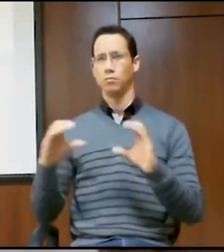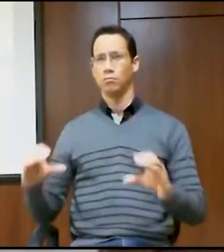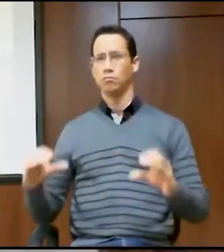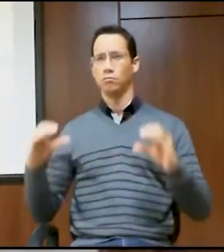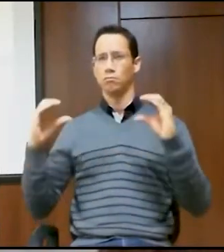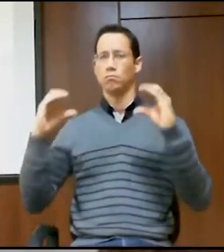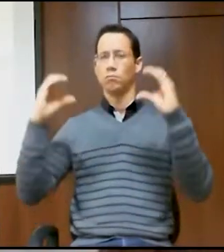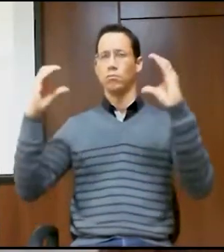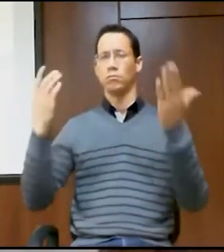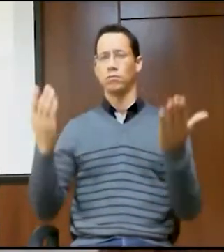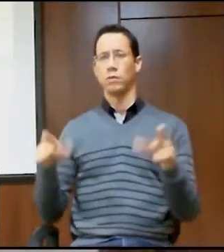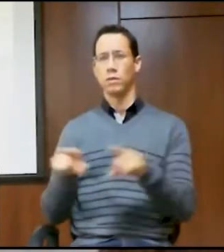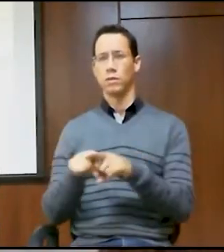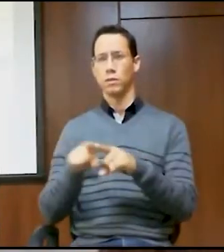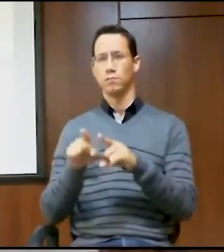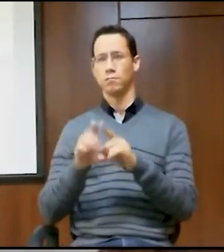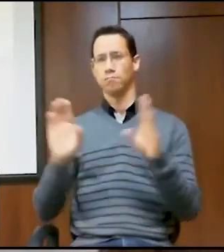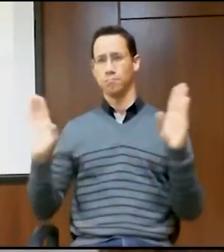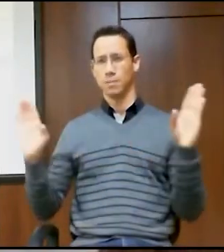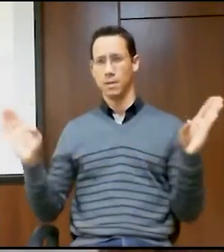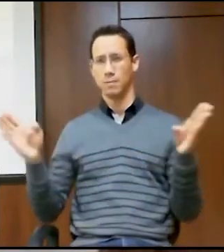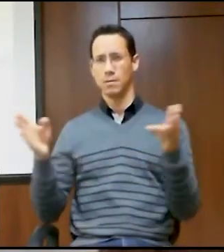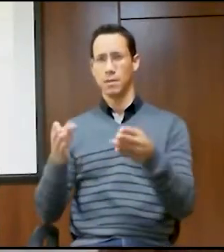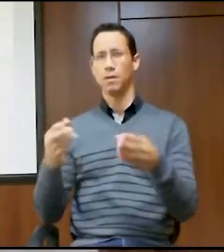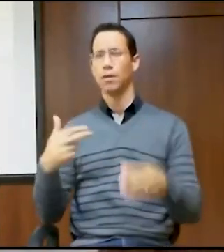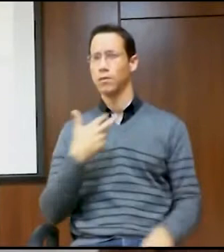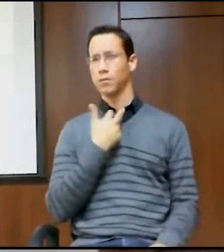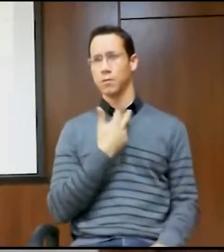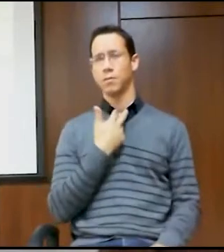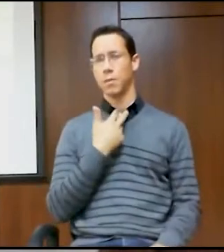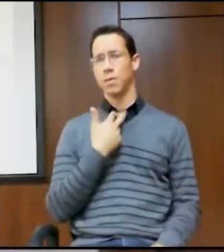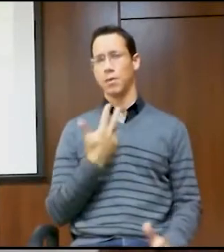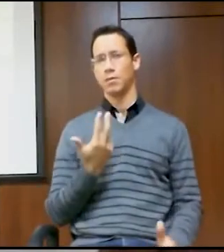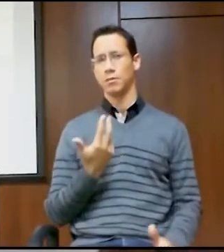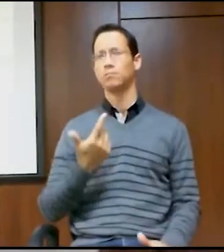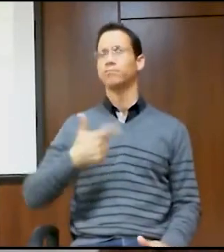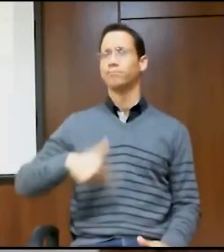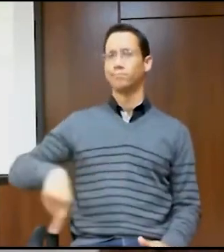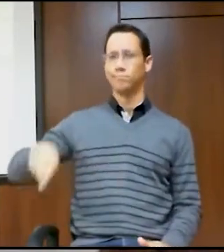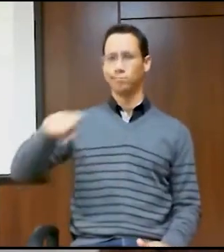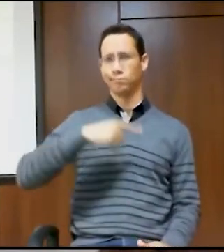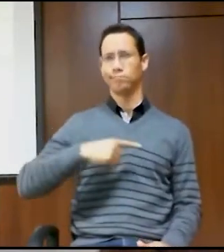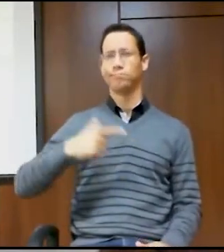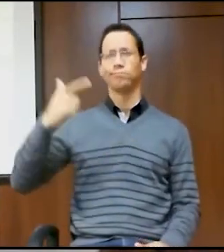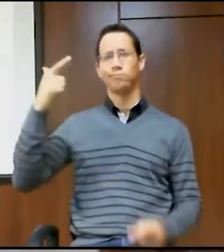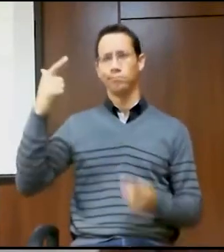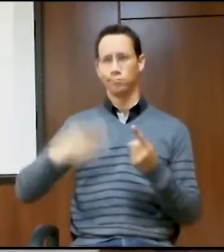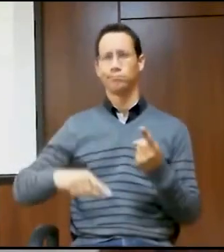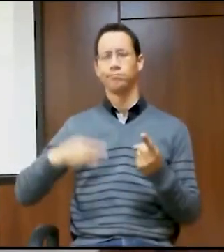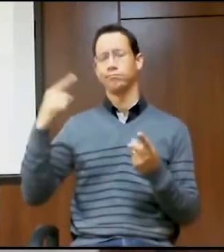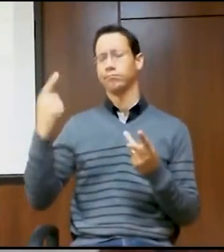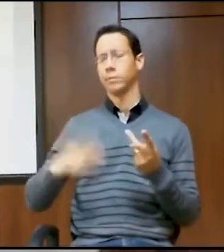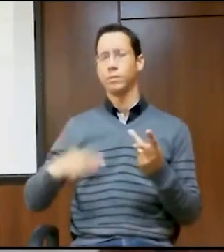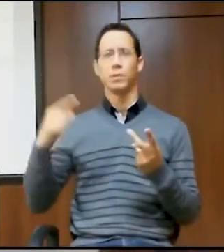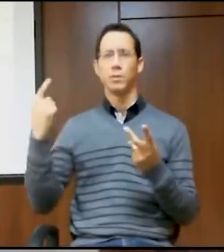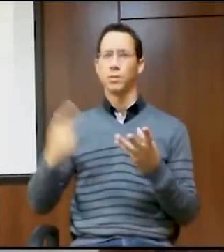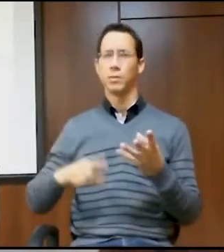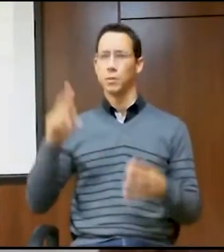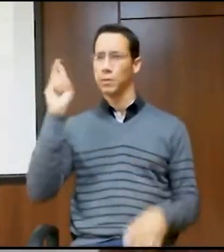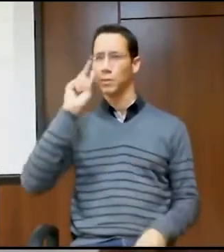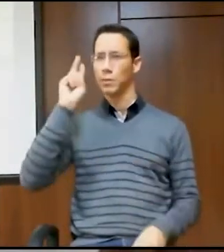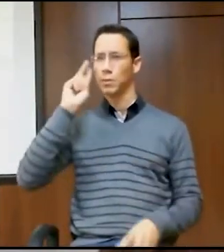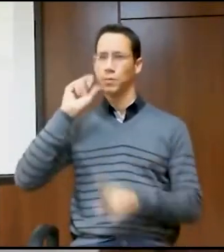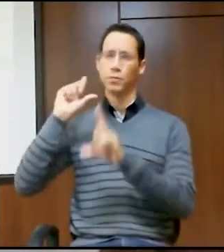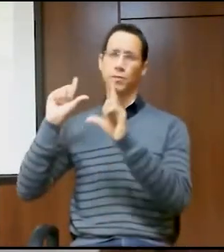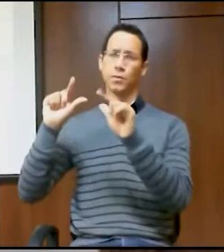nem programas massificados. E é tudo o que a gente está repetindo de novo com a história, com o agravante